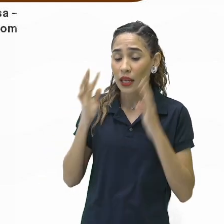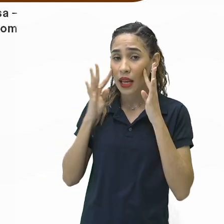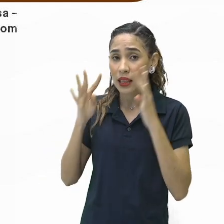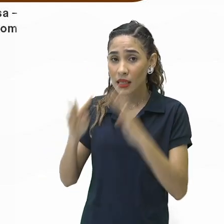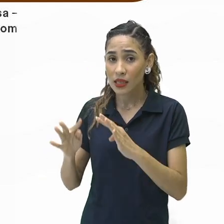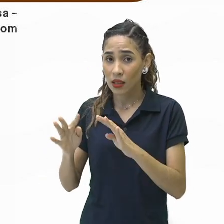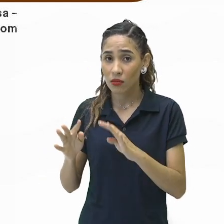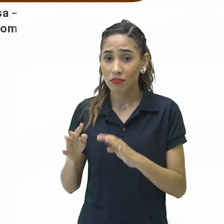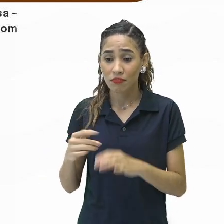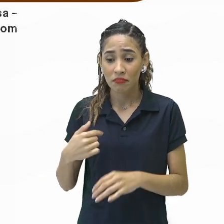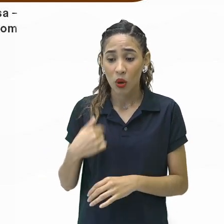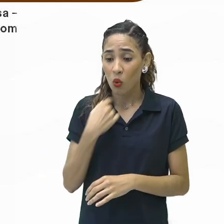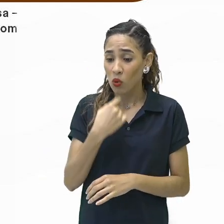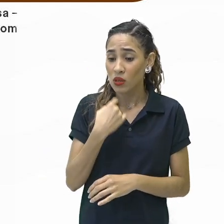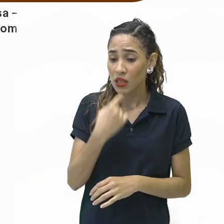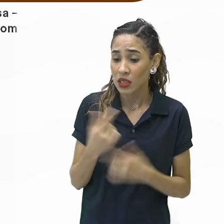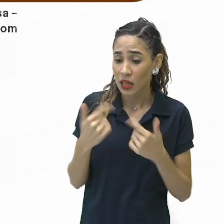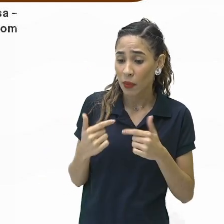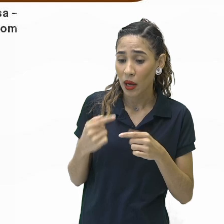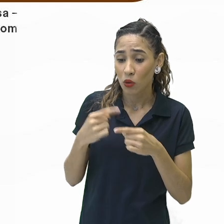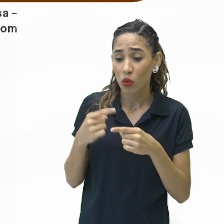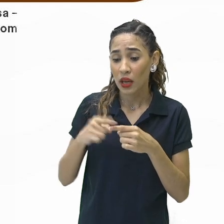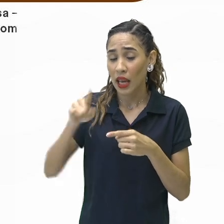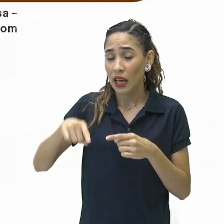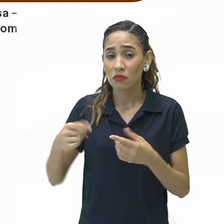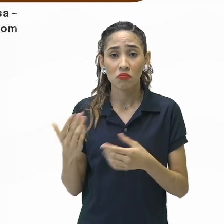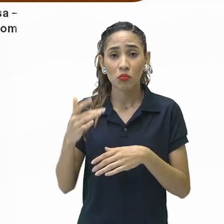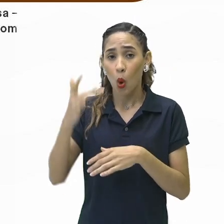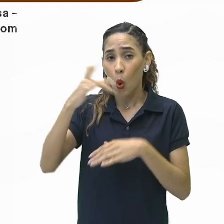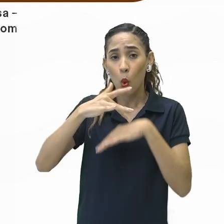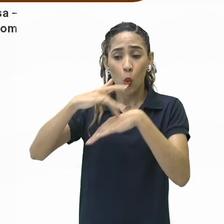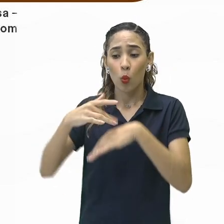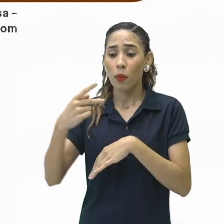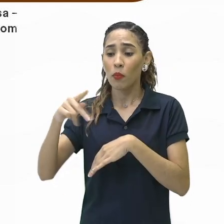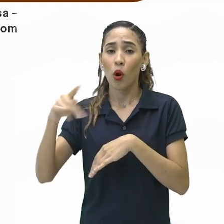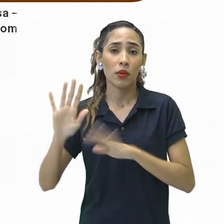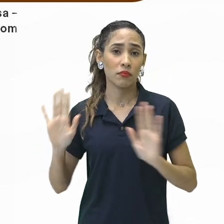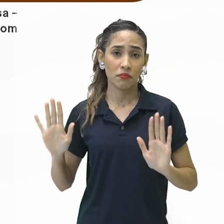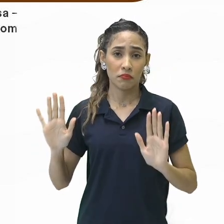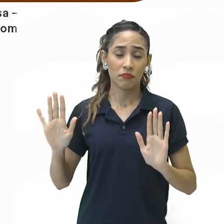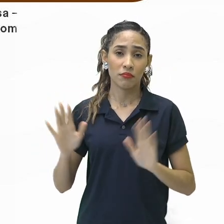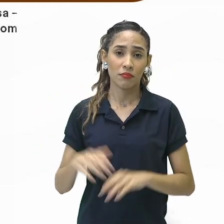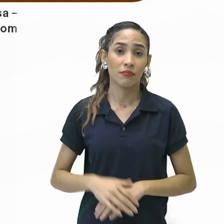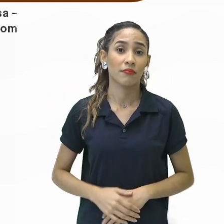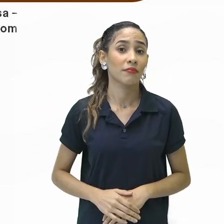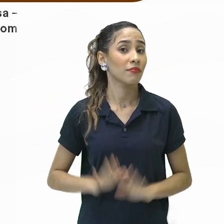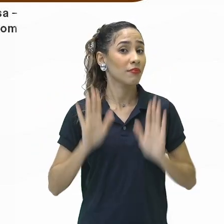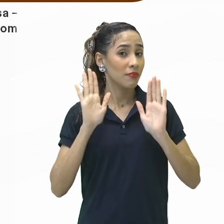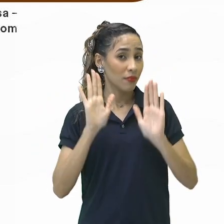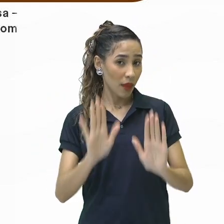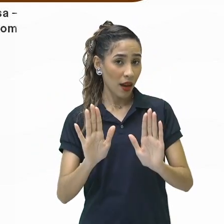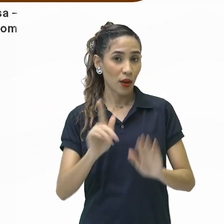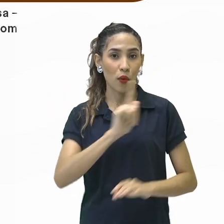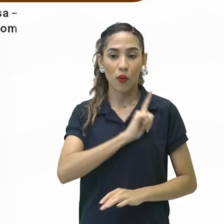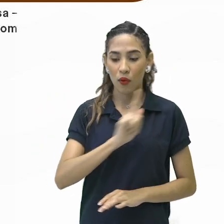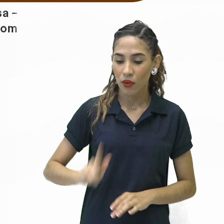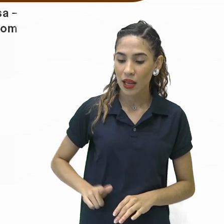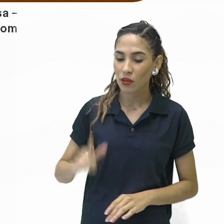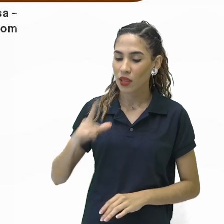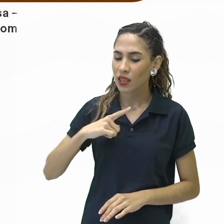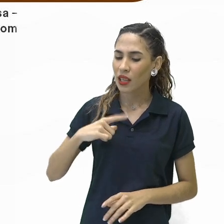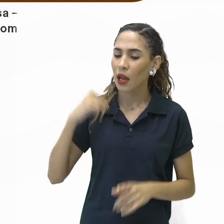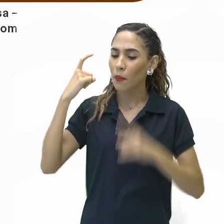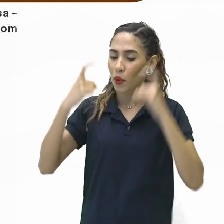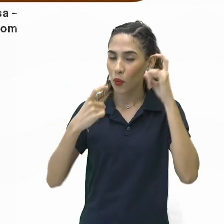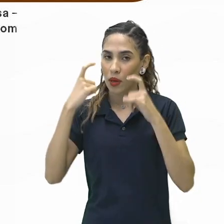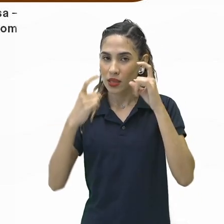consegui emprego porque é incompetente, vai ficar aí, né? Boa sorte, um beijo, né? Mas um governo que tenha preocupação com a